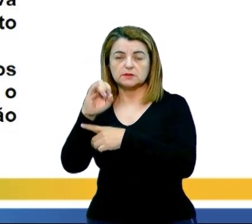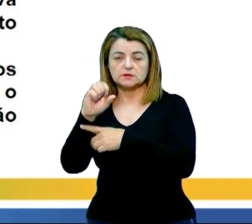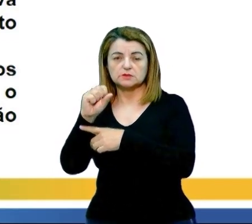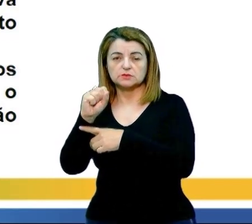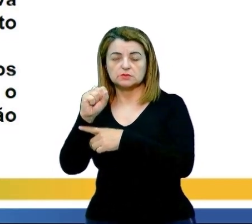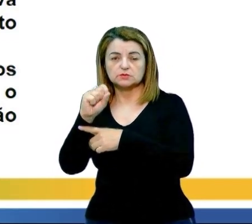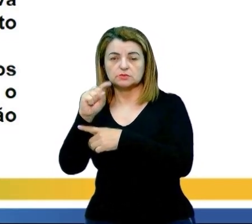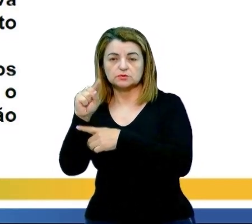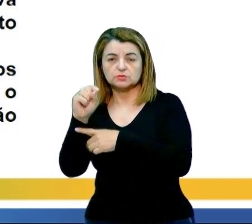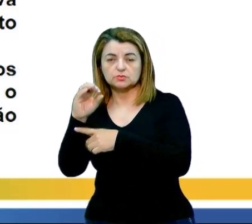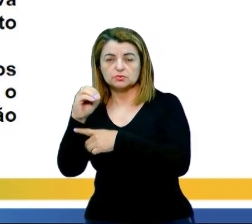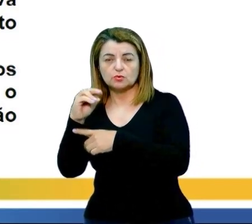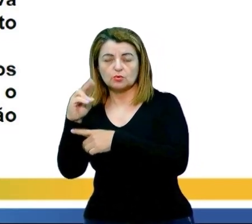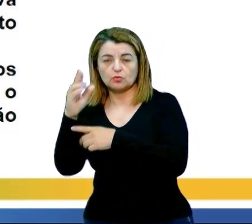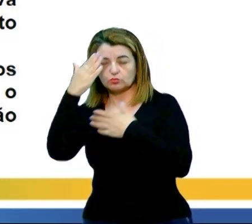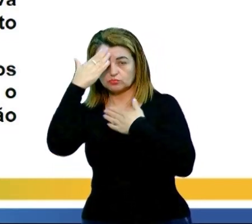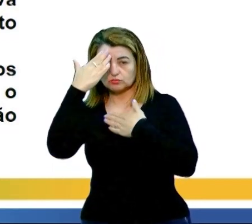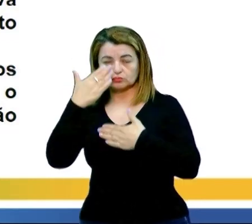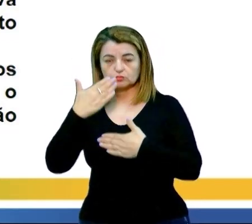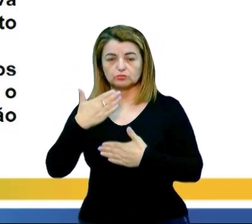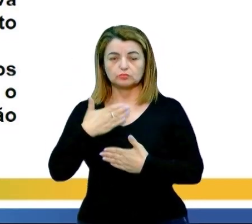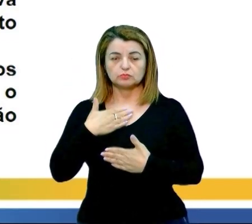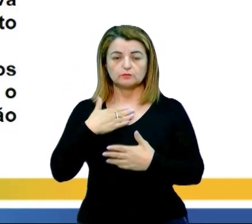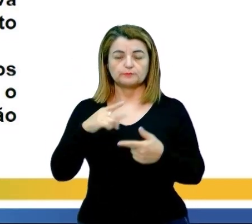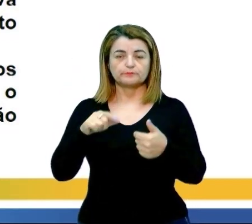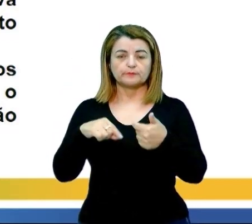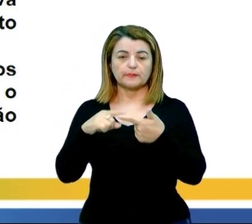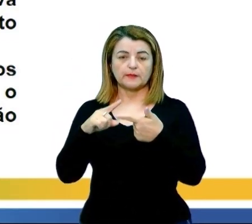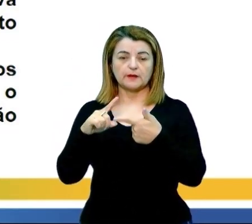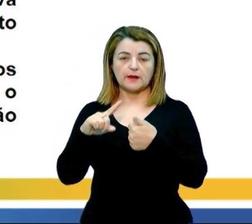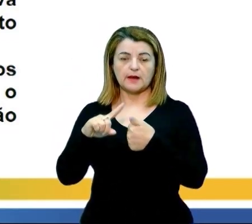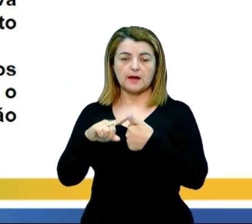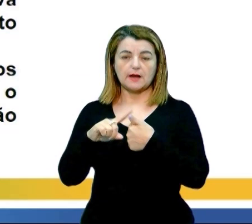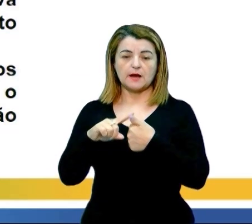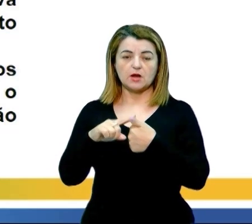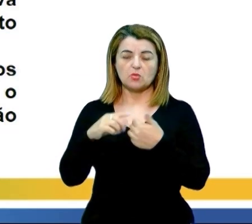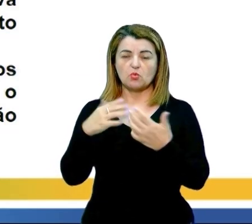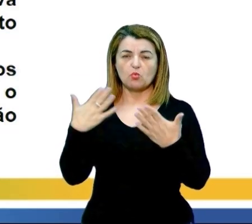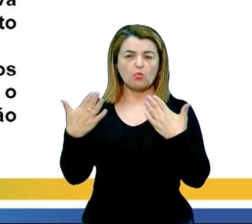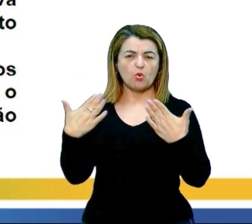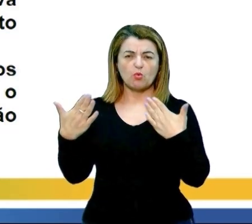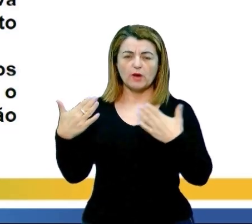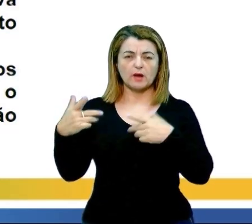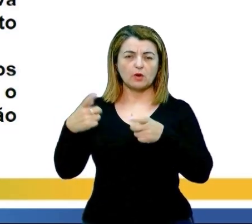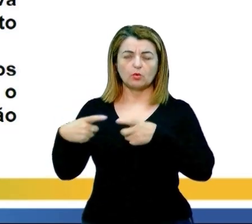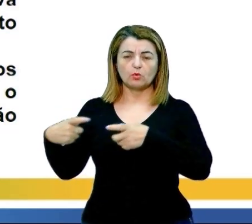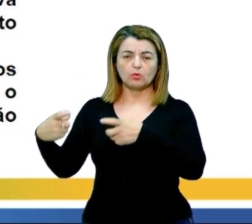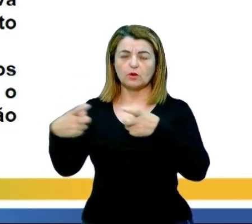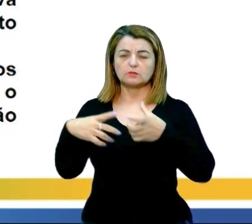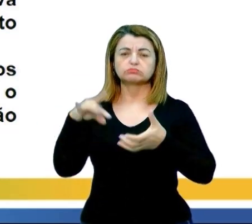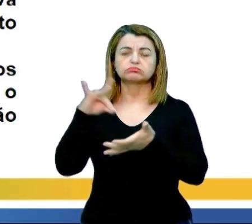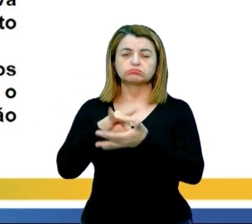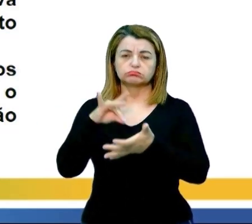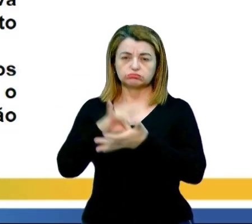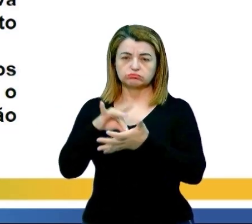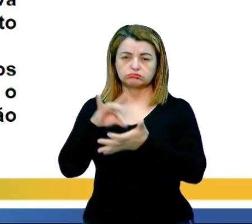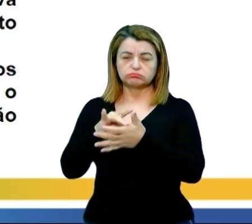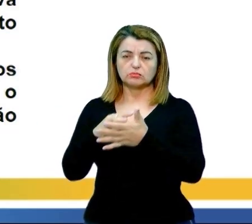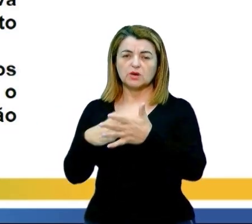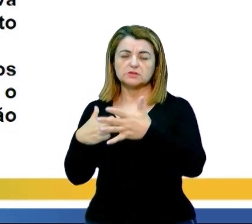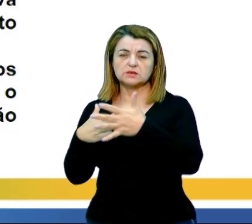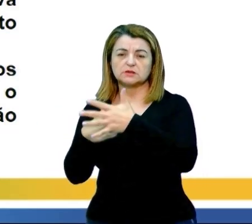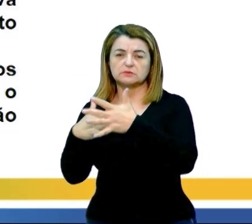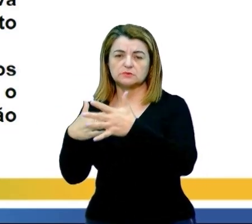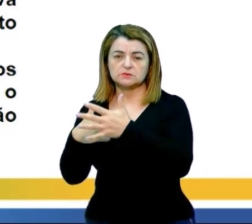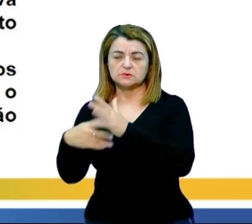Há, em qualquer lugar, em qualquer civilização, lugares reais, lugares efetivos, lugares que são delineados